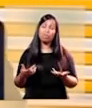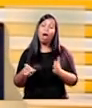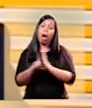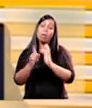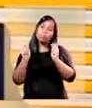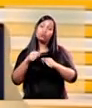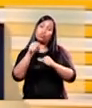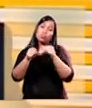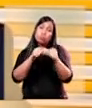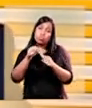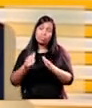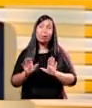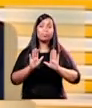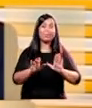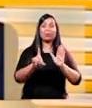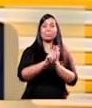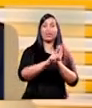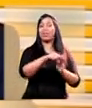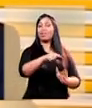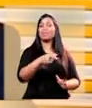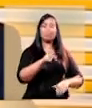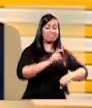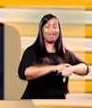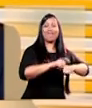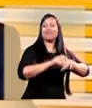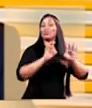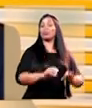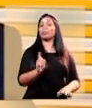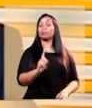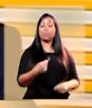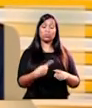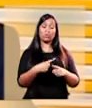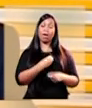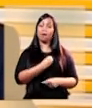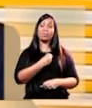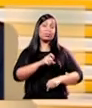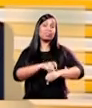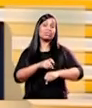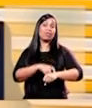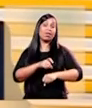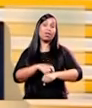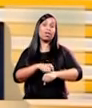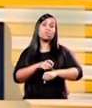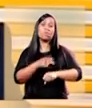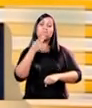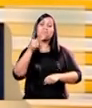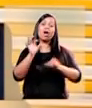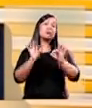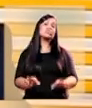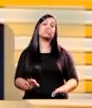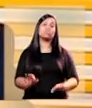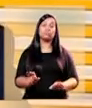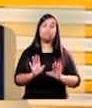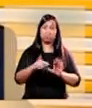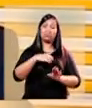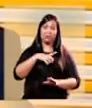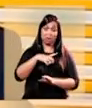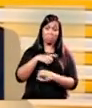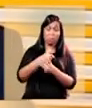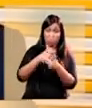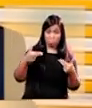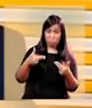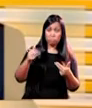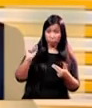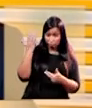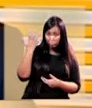poderia ter alguns reparos nisso, mas a lei não prevê tempo. Por quê? Porque a vida não dá tempo a esse tipo de situação. Eu tive